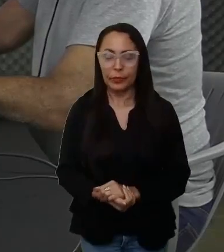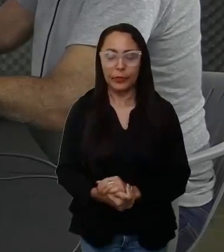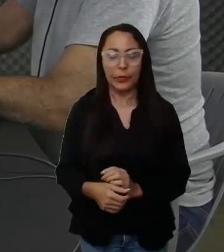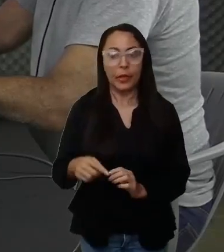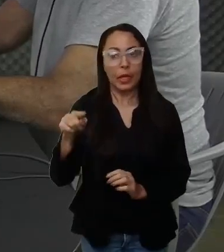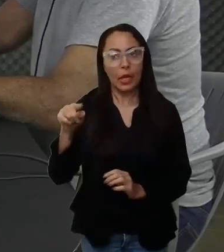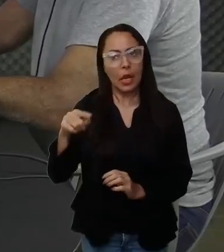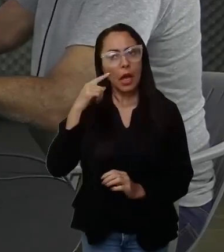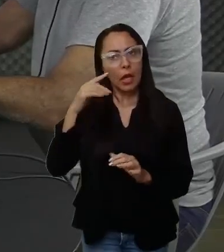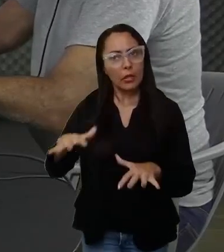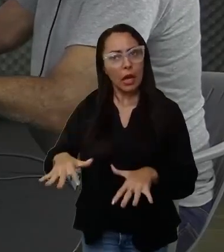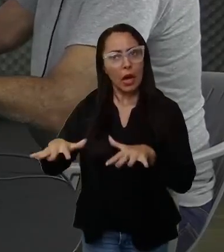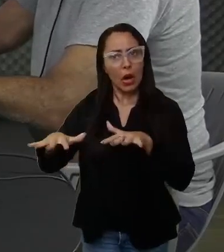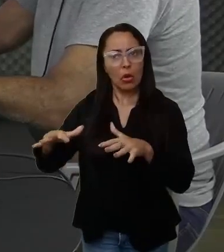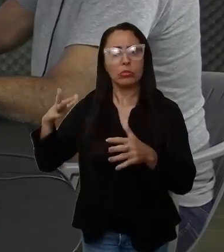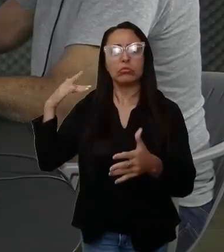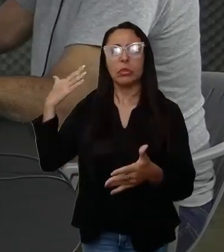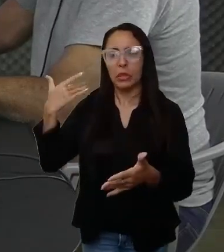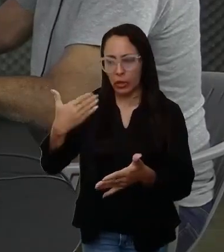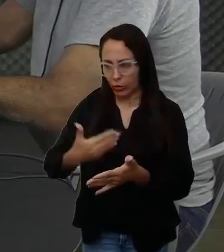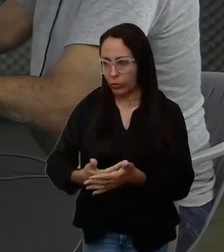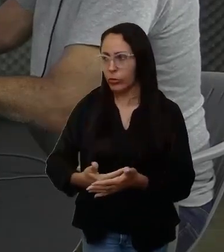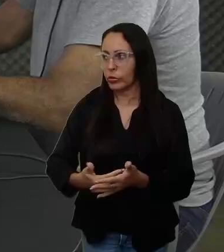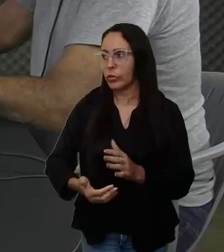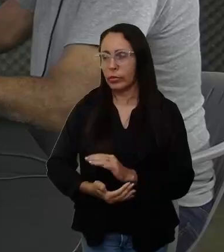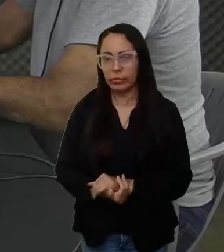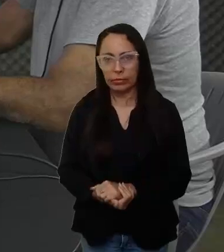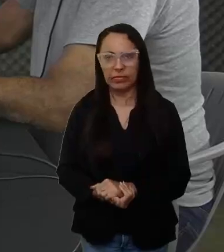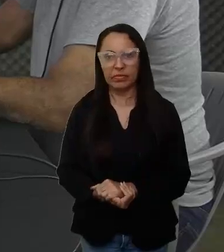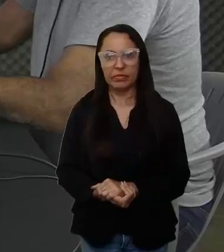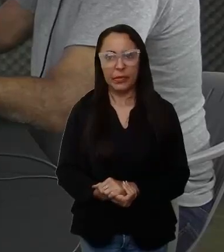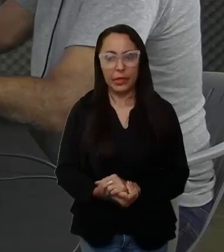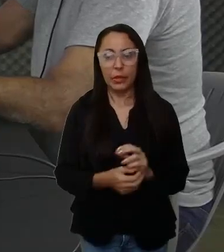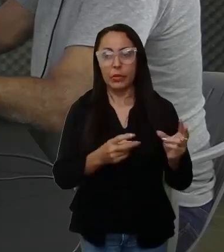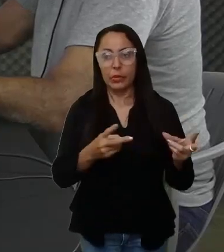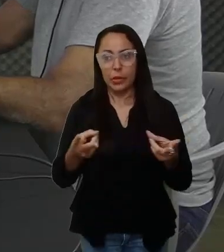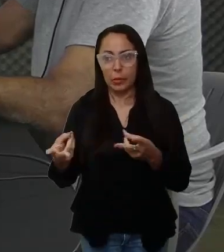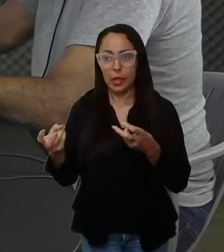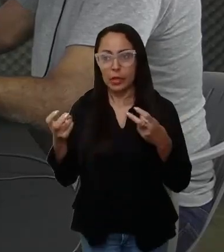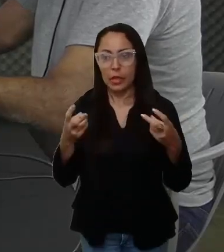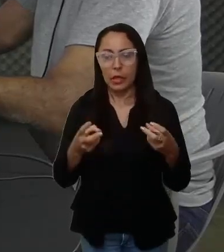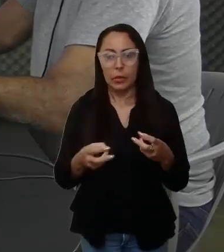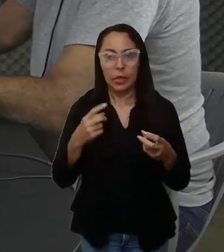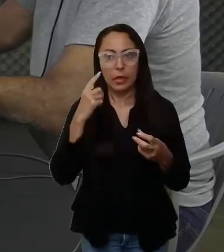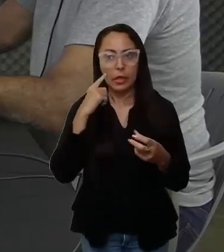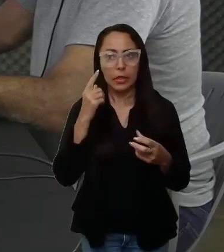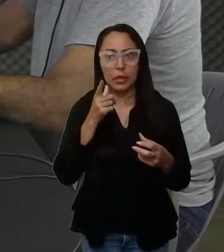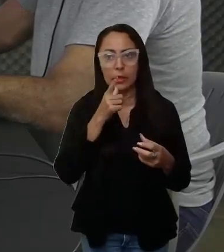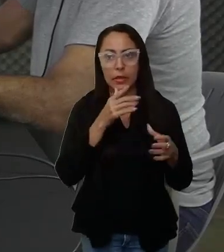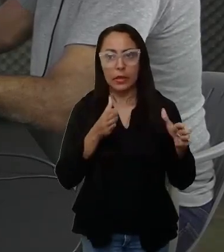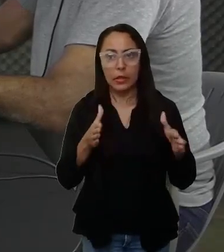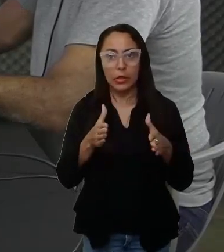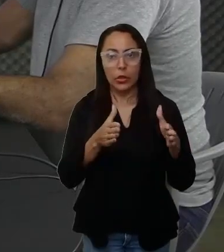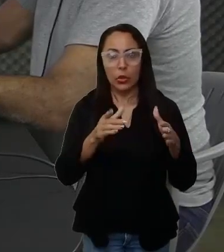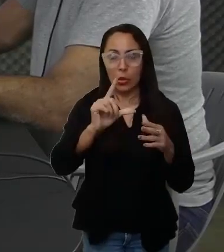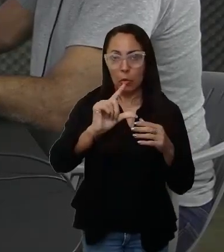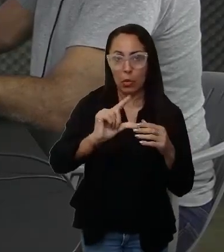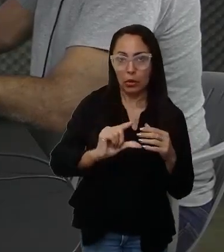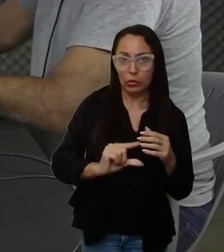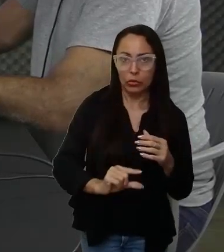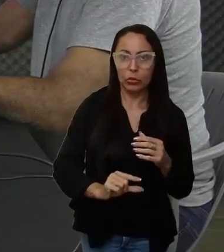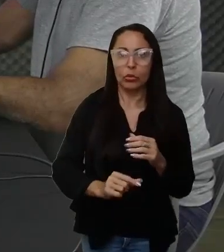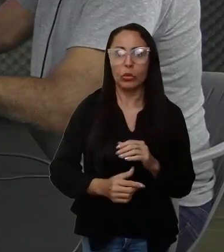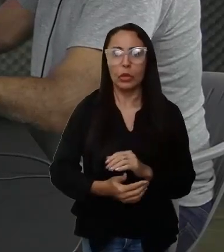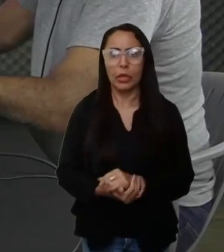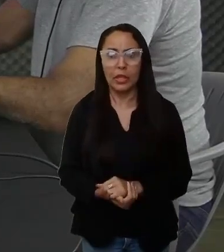está alto até hoje, se não me engano. Ainda está com alagamento, né? Outras cidades você percebe que o rio baixou. Pronto, então os